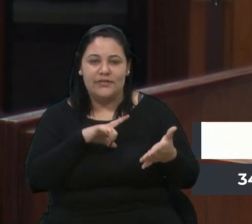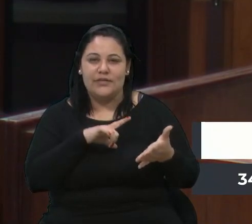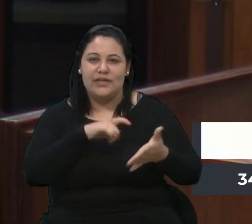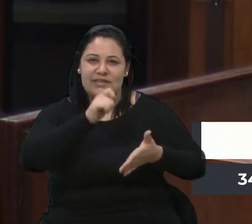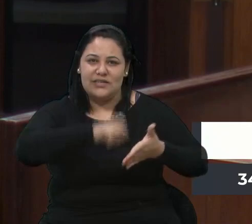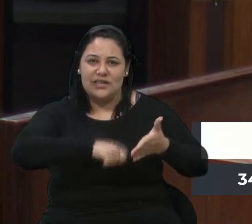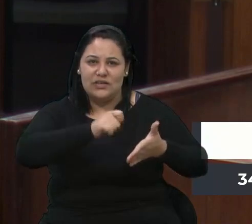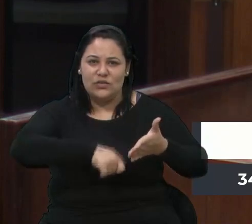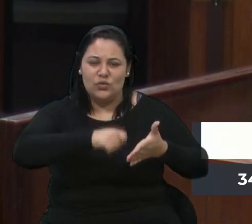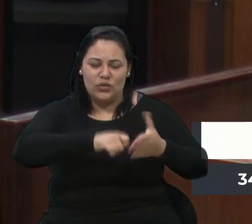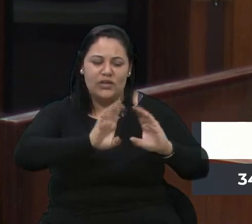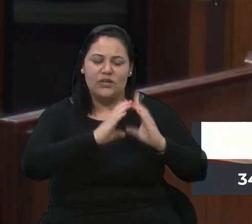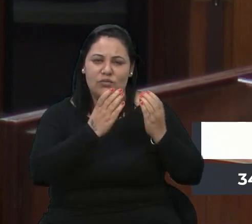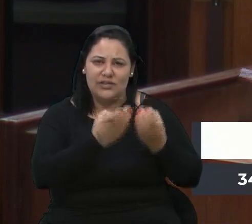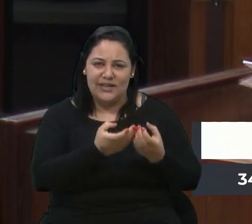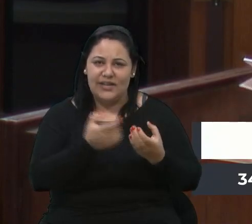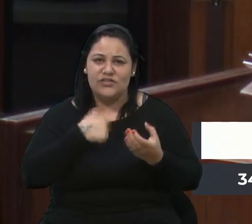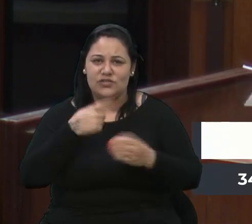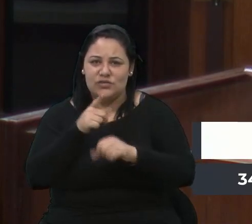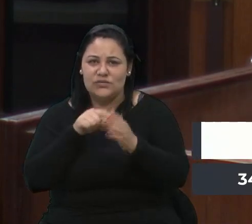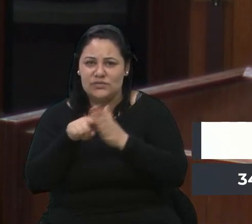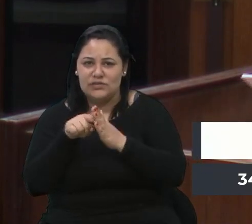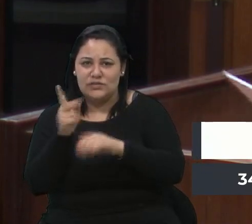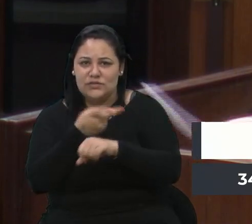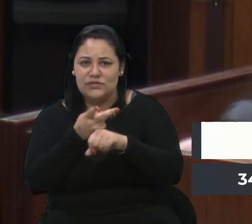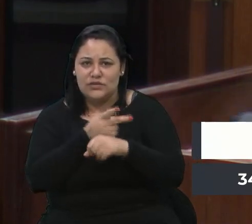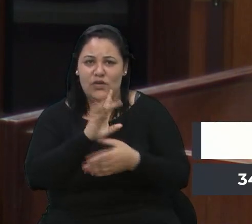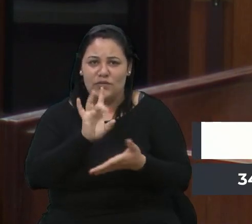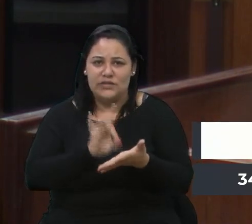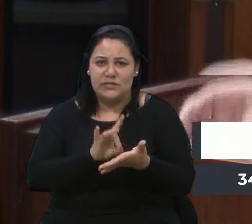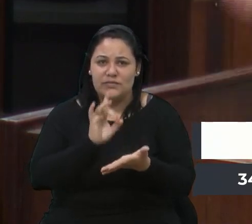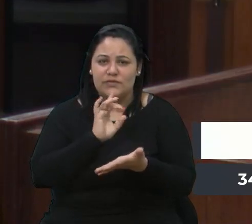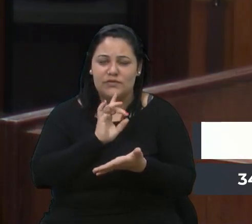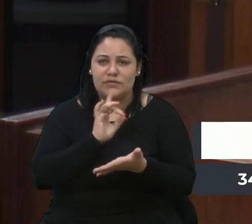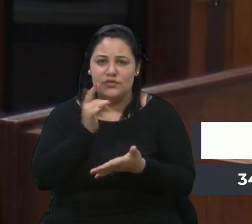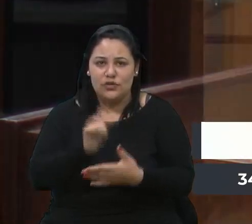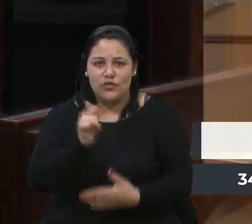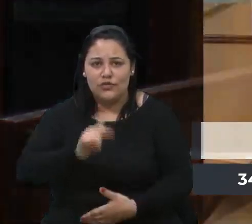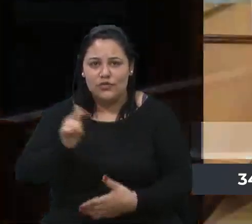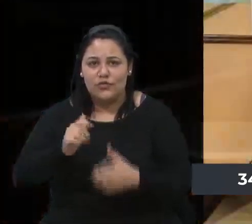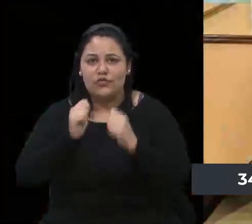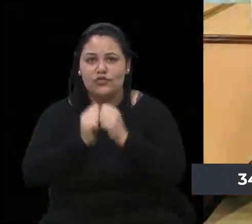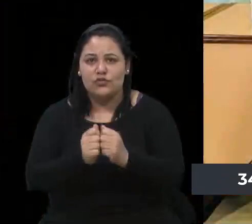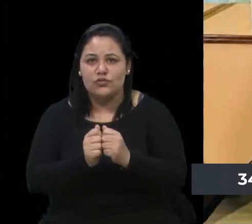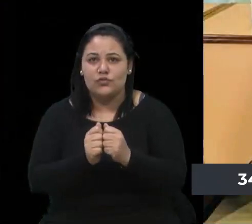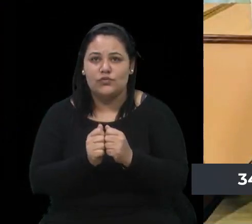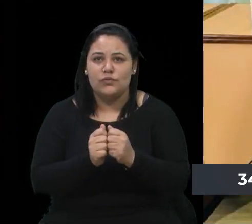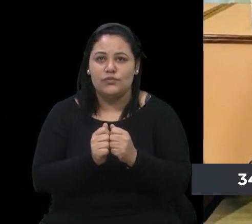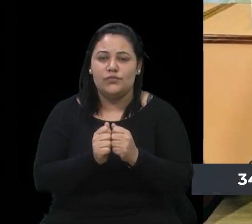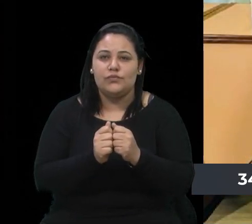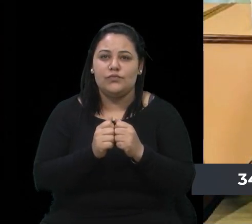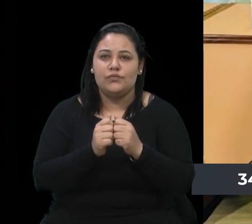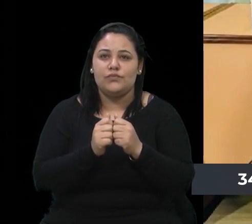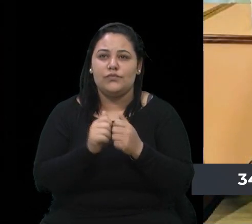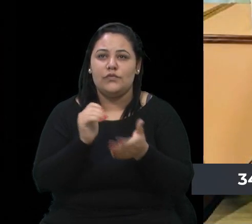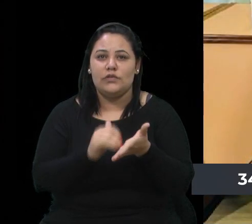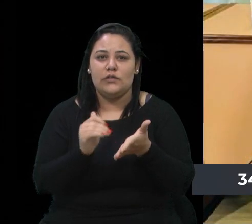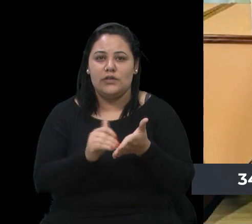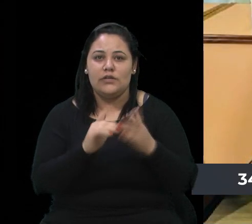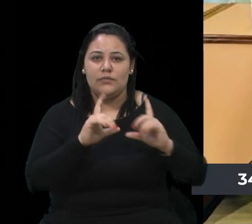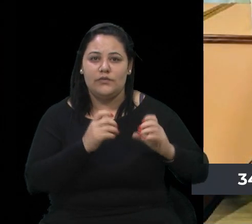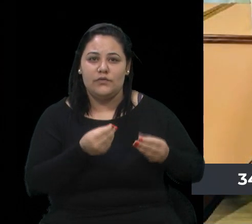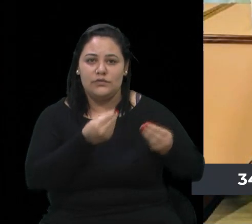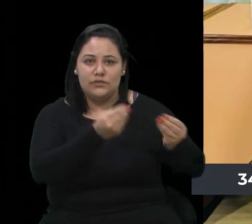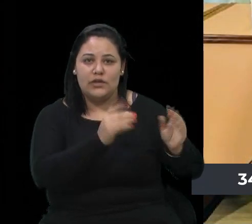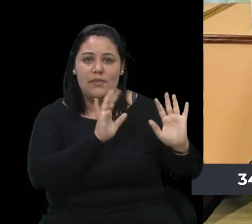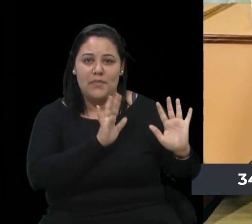a gente correu atrás, protocolou diversas vezes junto com a secretária, ali tem uma foto que eu entreguei para ela em mãos.